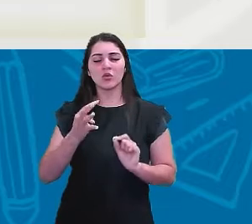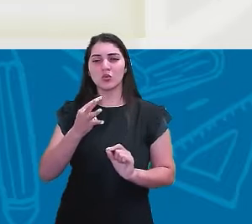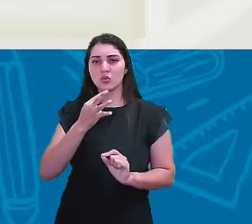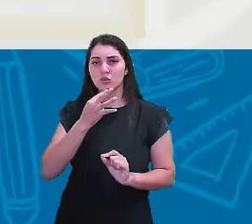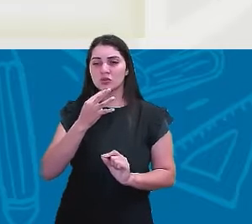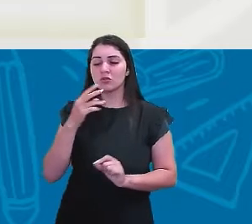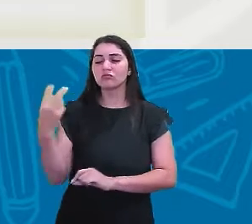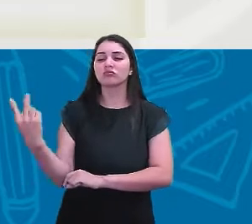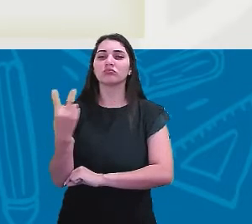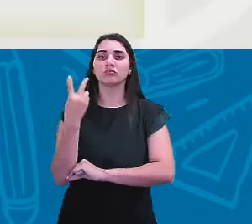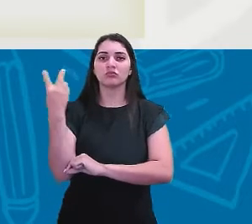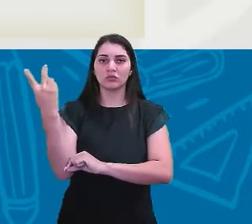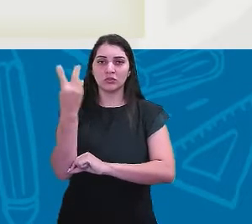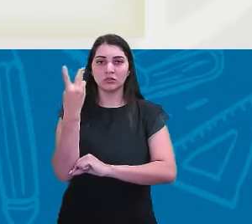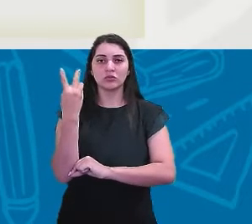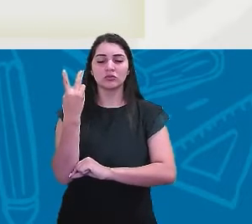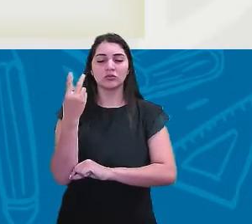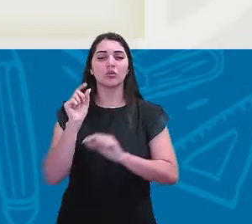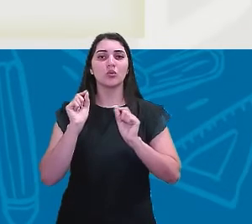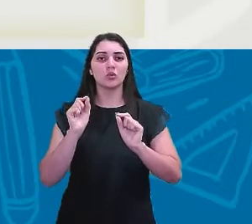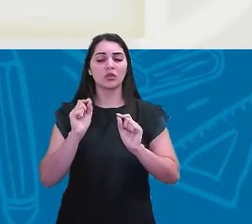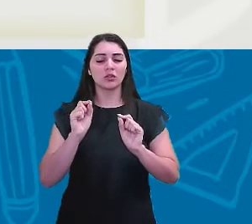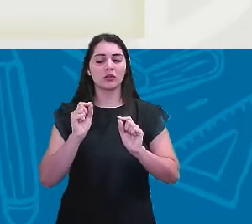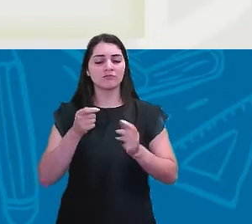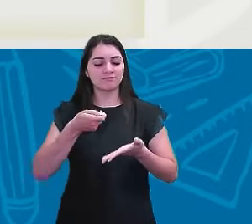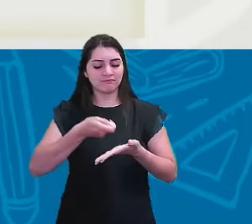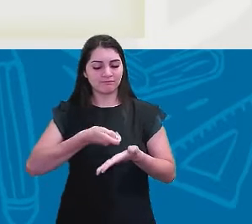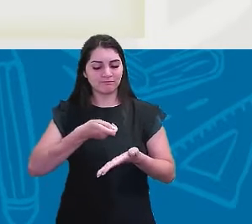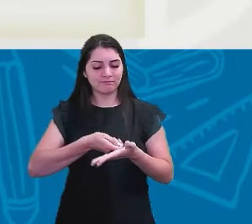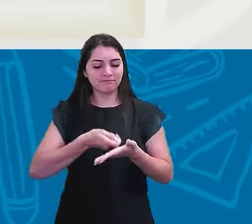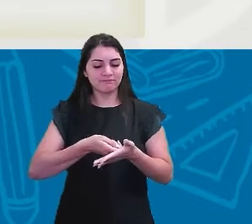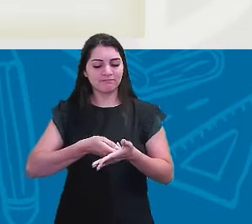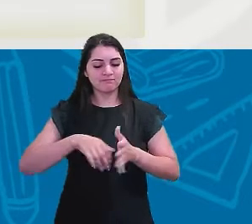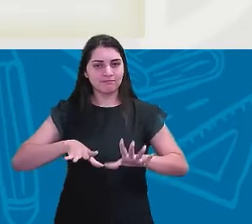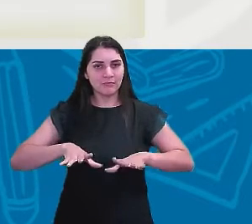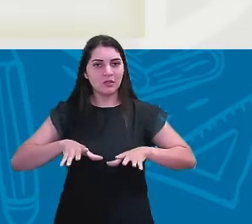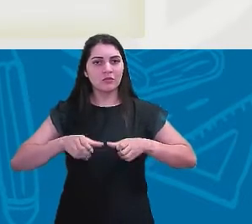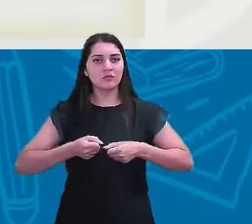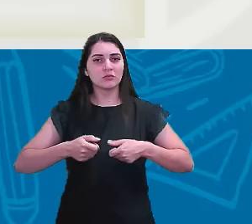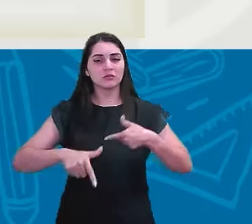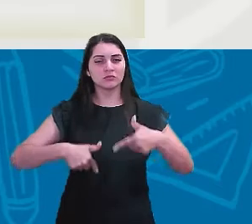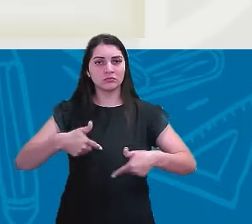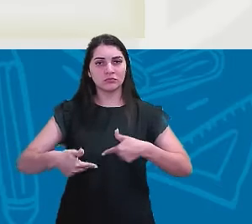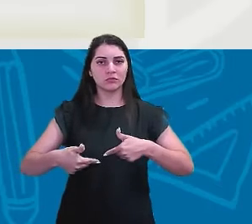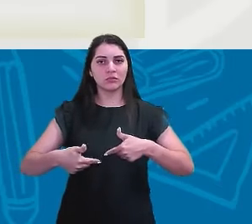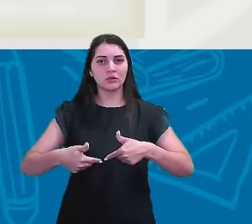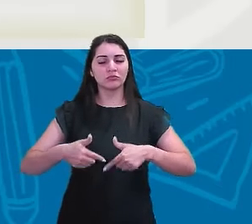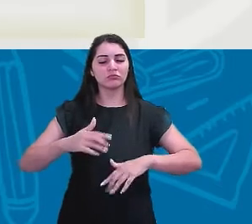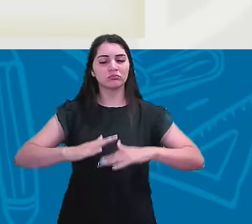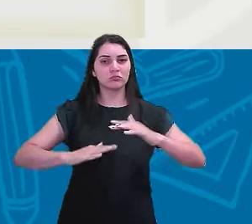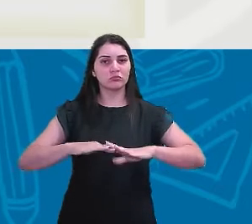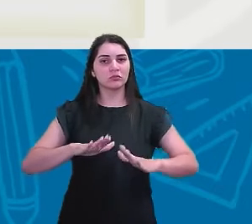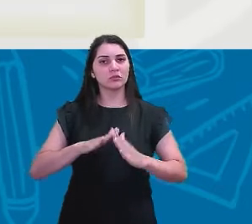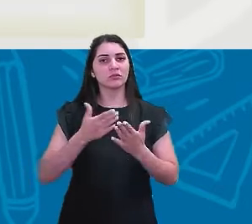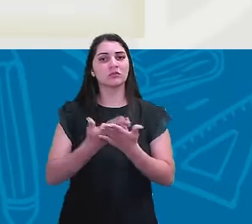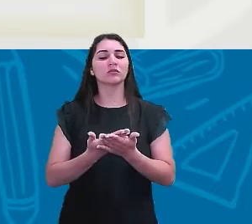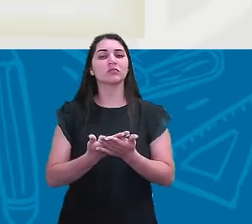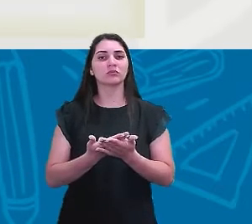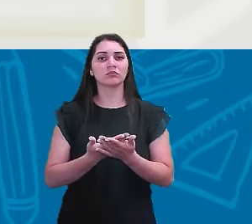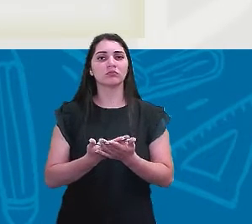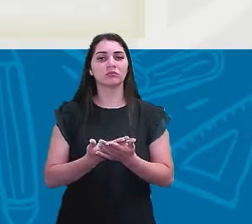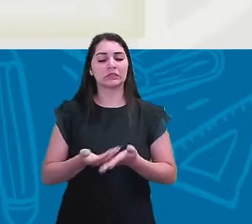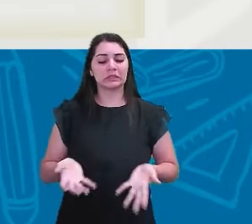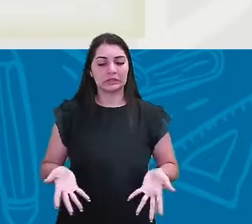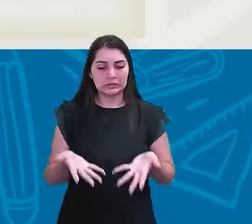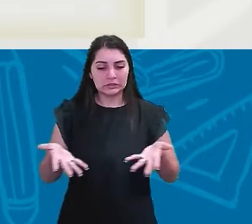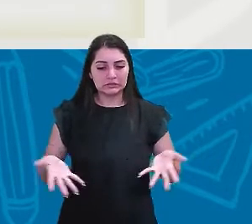reconhecidos e valorizados o mérito, dedicação e o esforço no trabalho e no desempenho escolar e ser estimulado